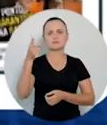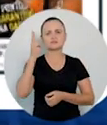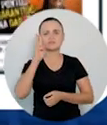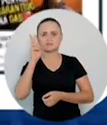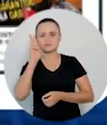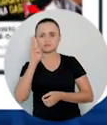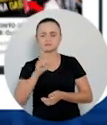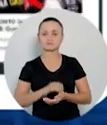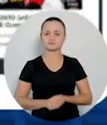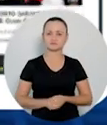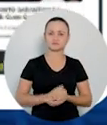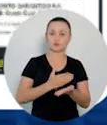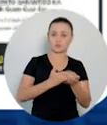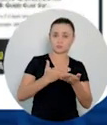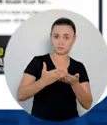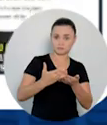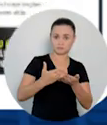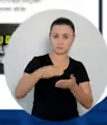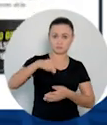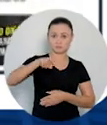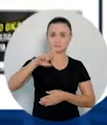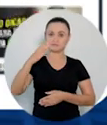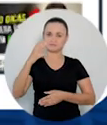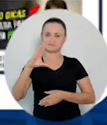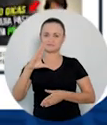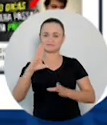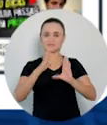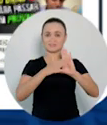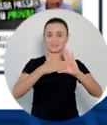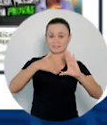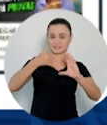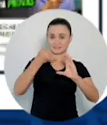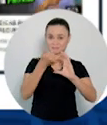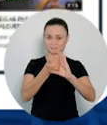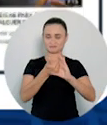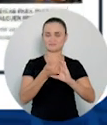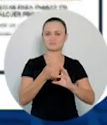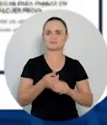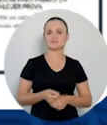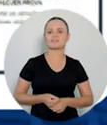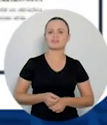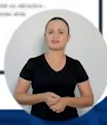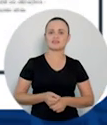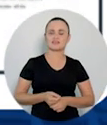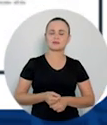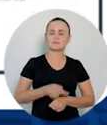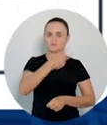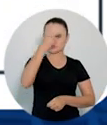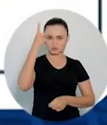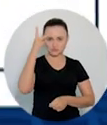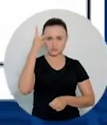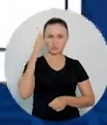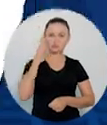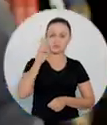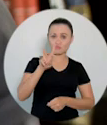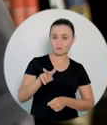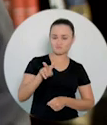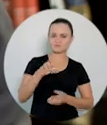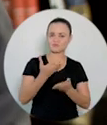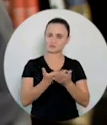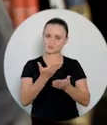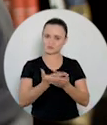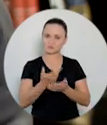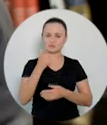dela. Desde março, o canal dele no YouTube orienta estudantes de direito que buscam aprovação no exame da ordem. O